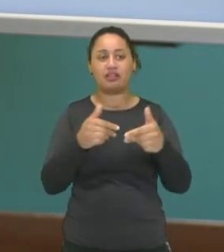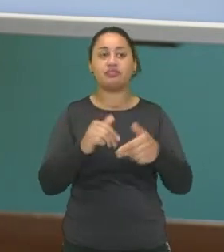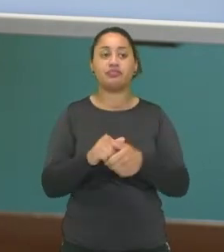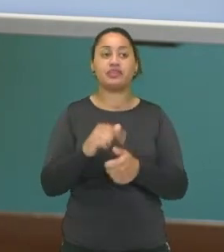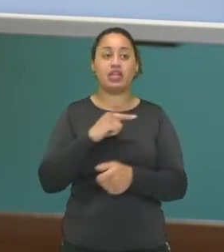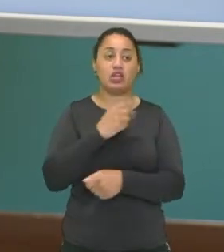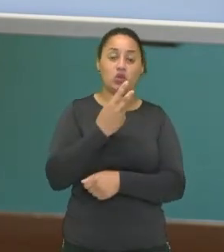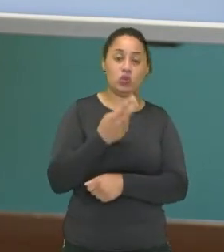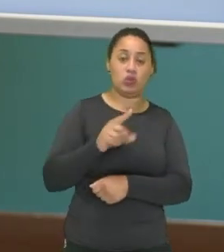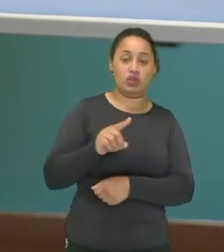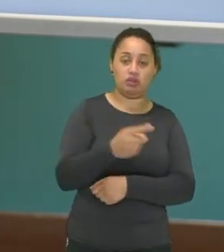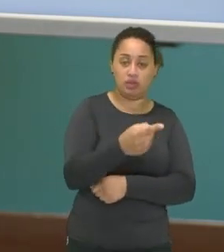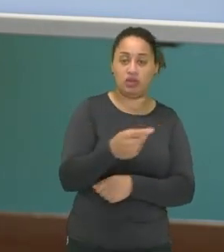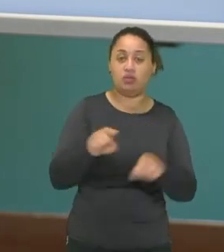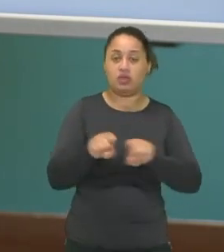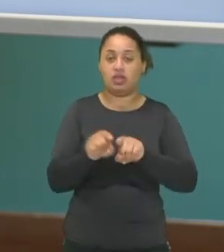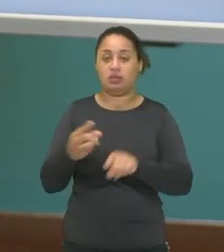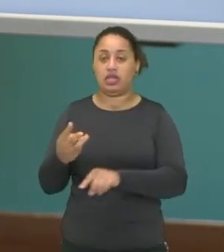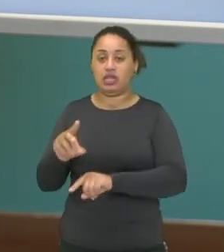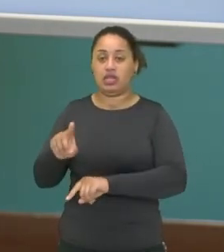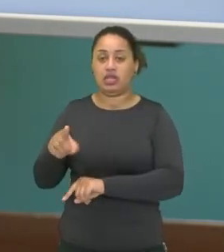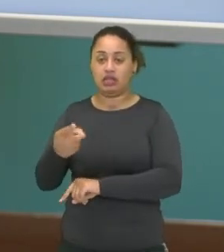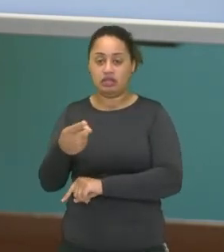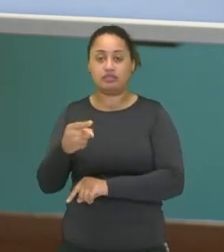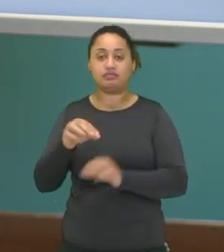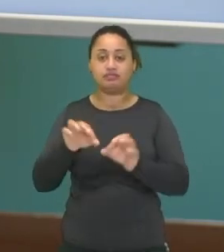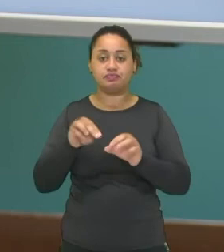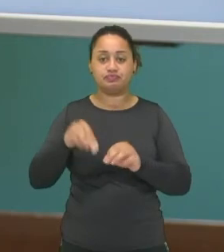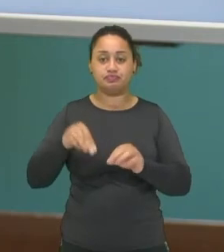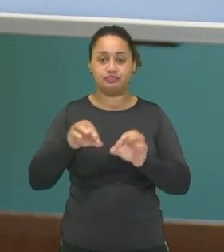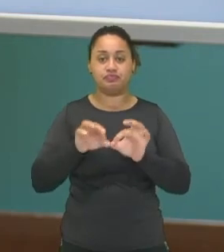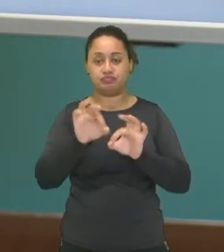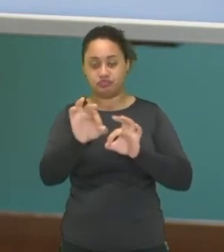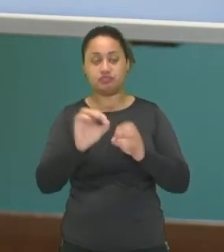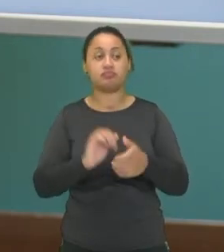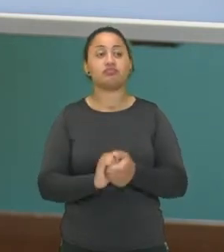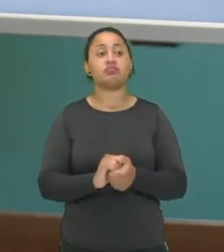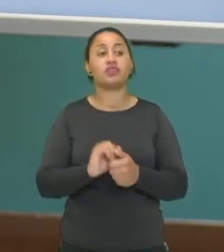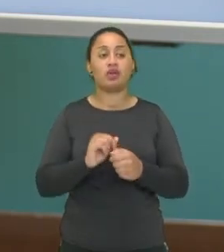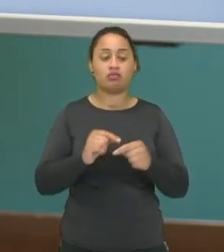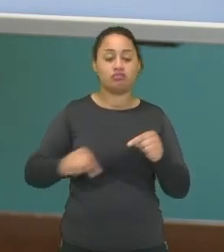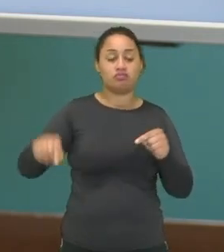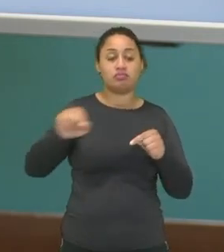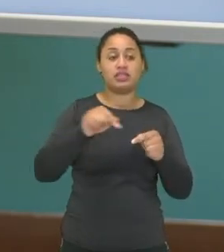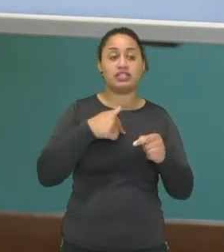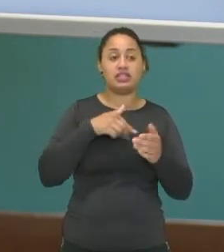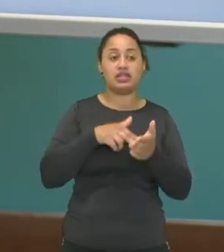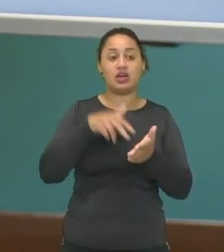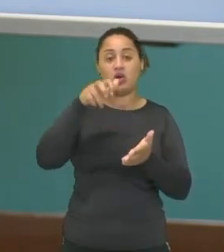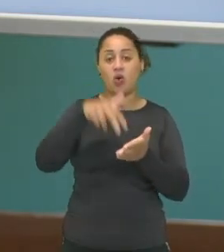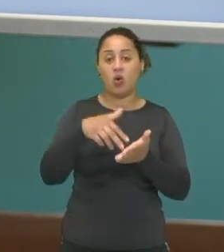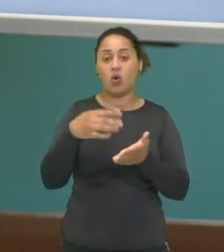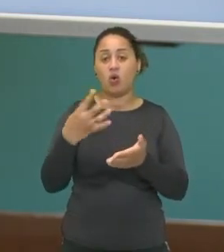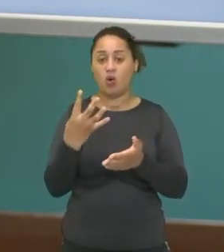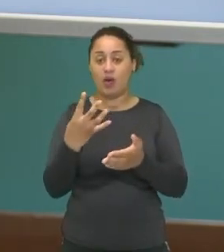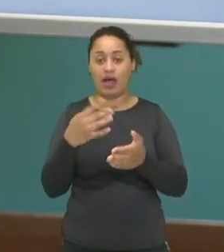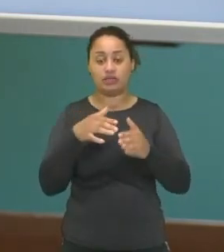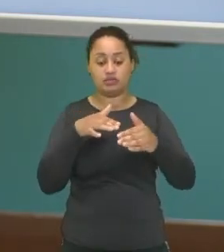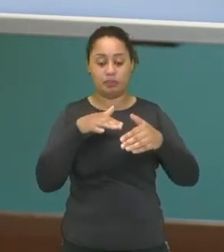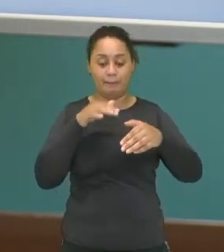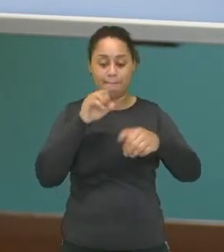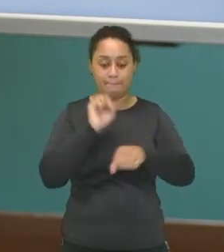3.000 metros. Em cada volta na pista, os atletas precisam saltarem 4 obstáculos